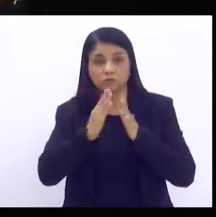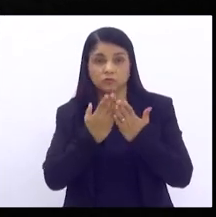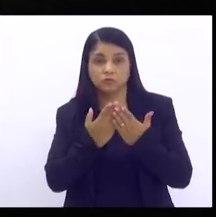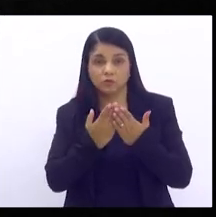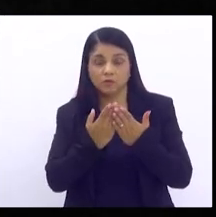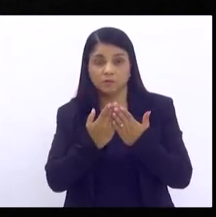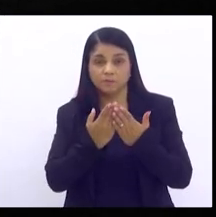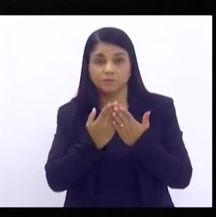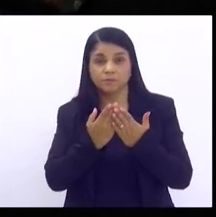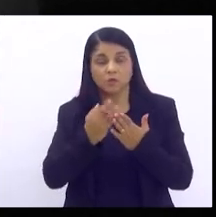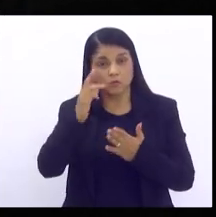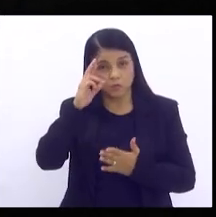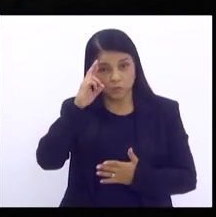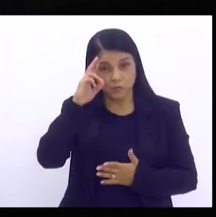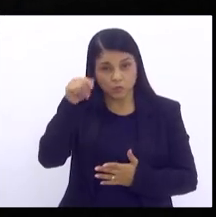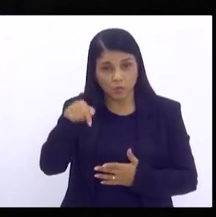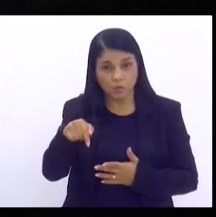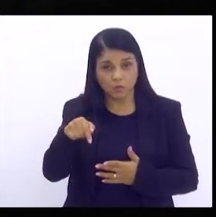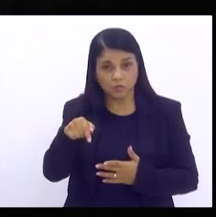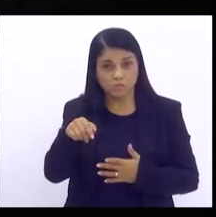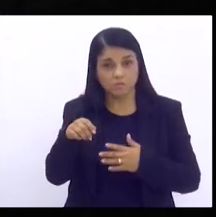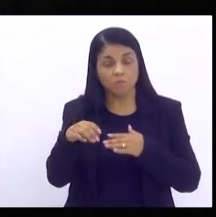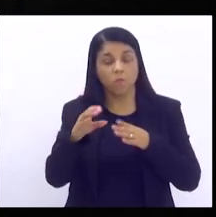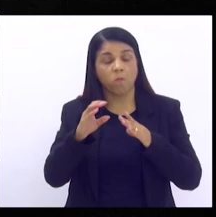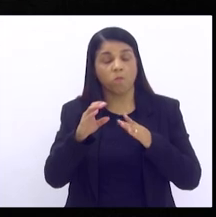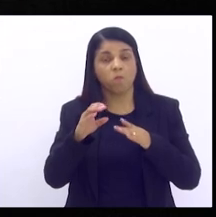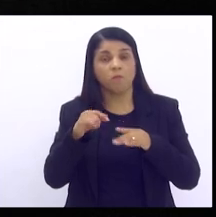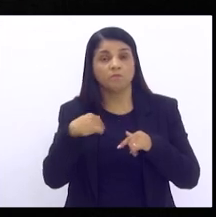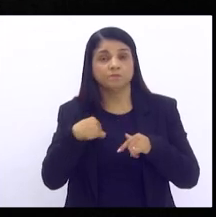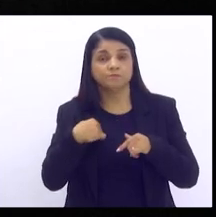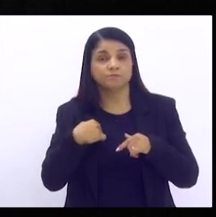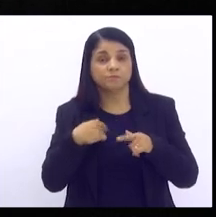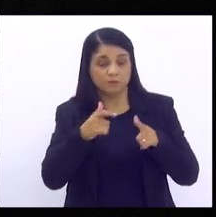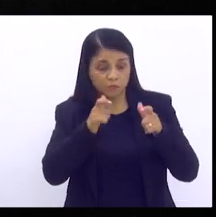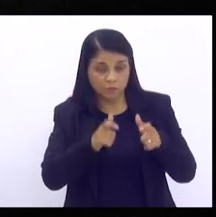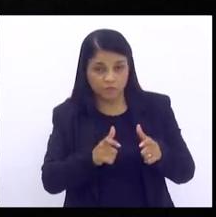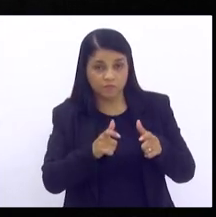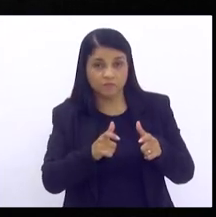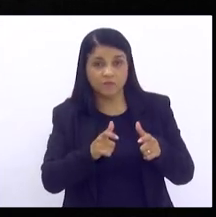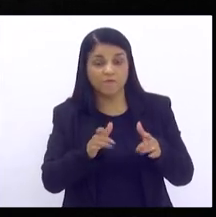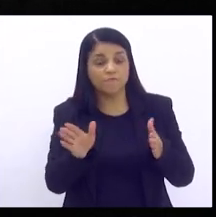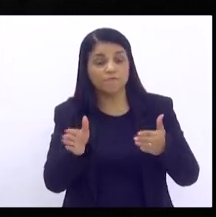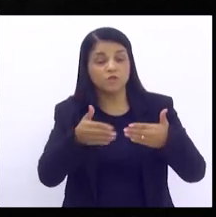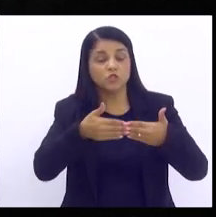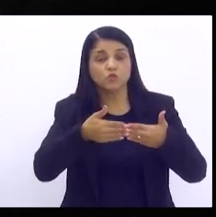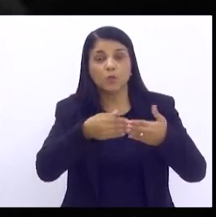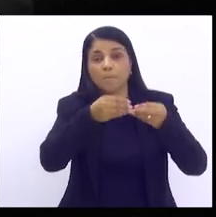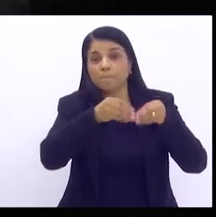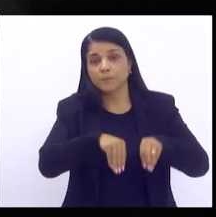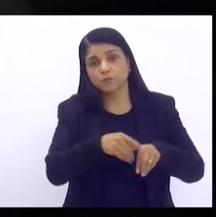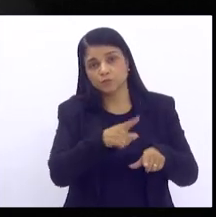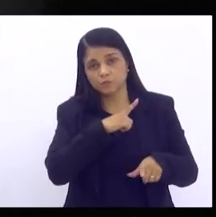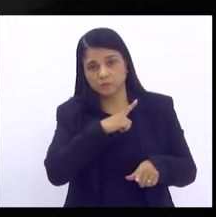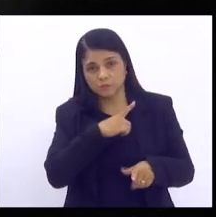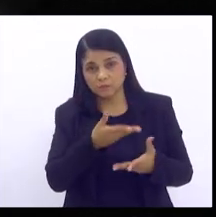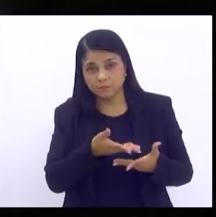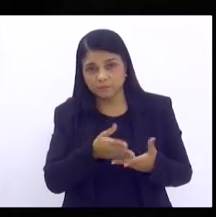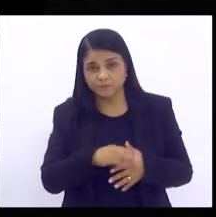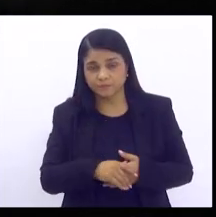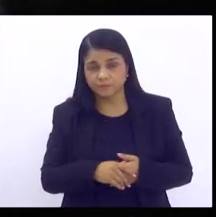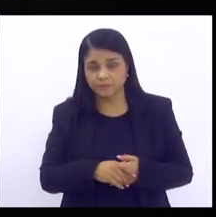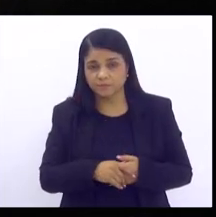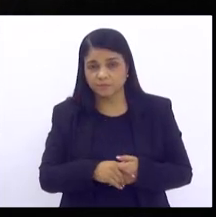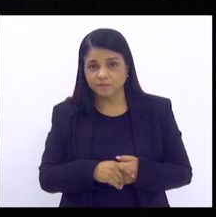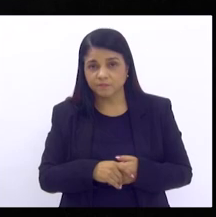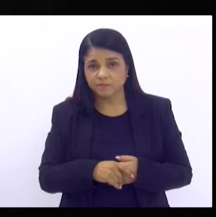E o proprietário na minha cidade está prejudicado, porque fechou o estande dele. E ali só